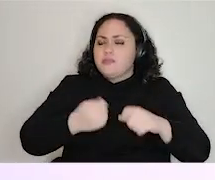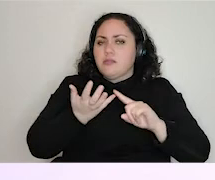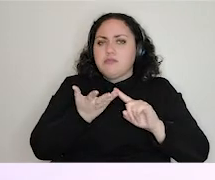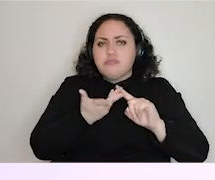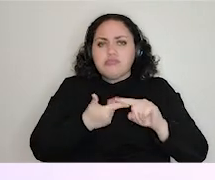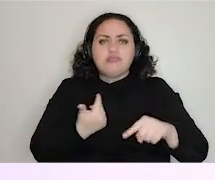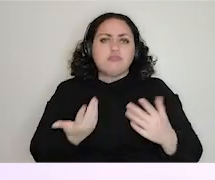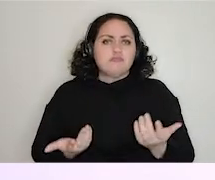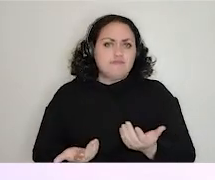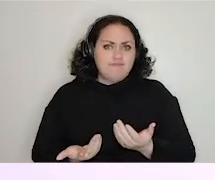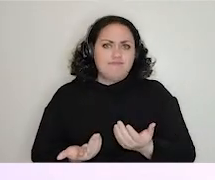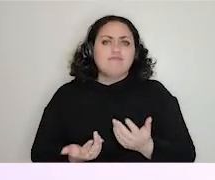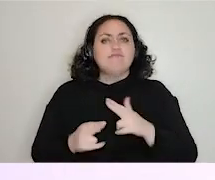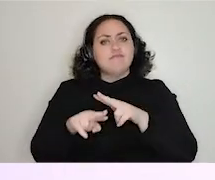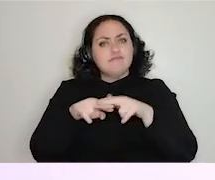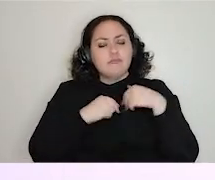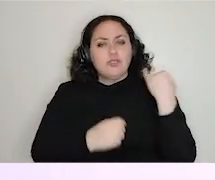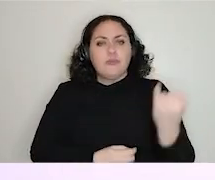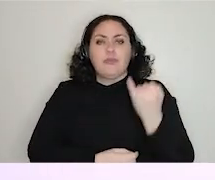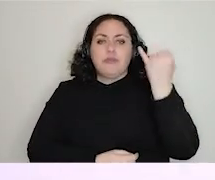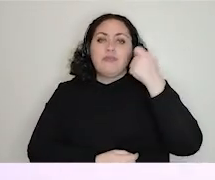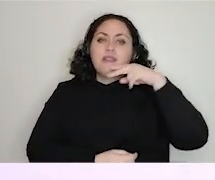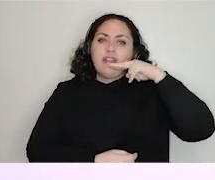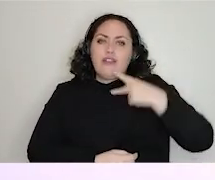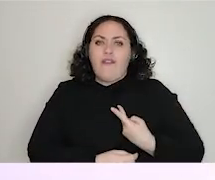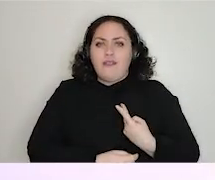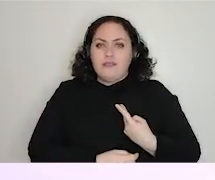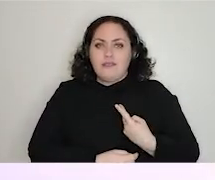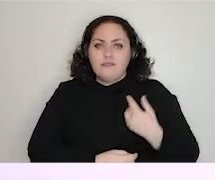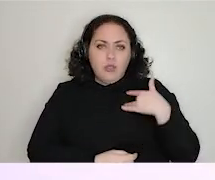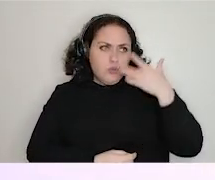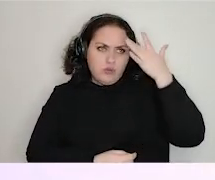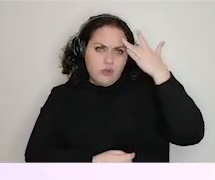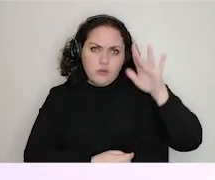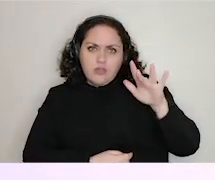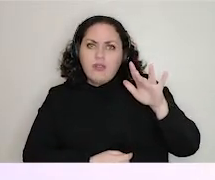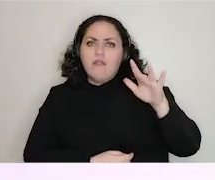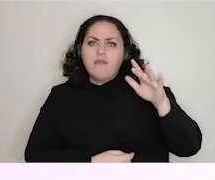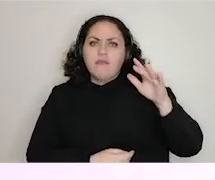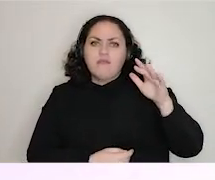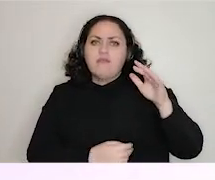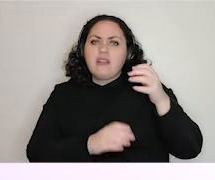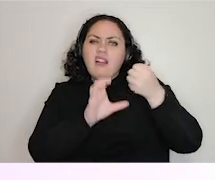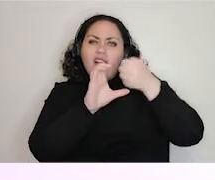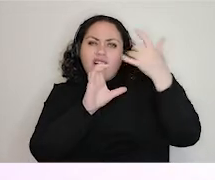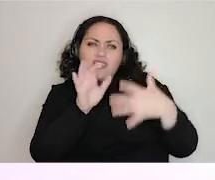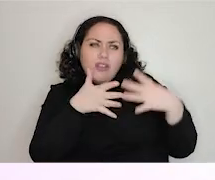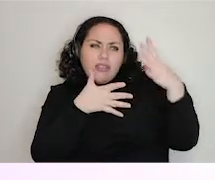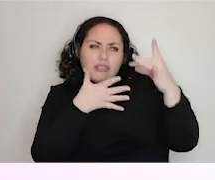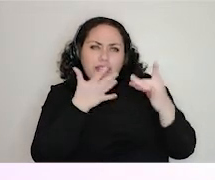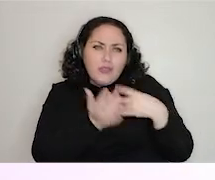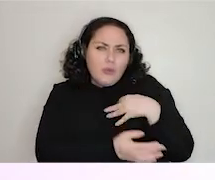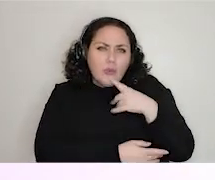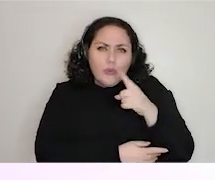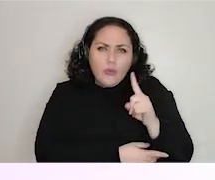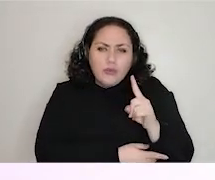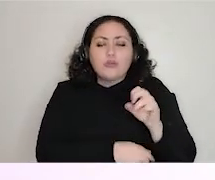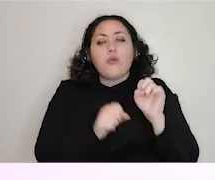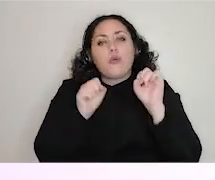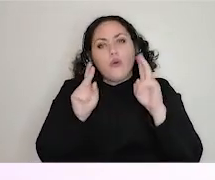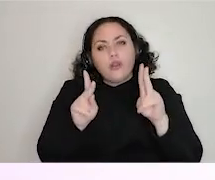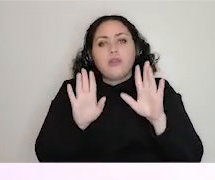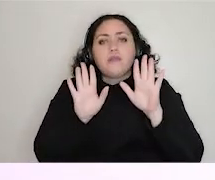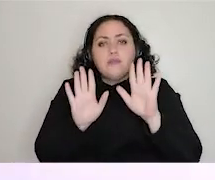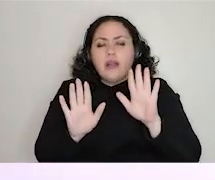têm necessidades. Então é importante que a gente reconheça que mesmo que a gente não saiba com relação a todas as questões mais